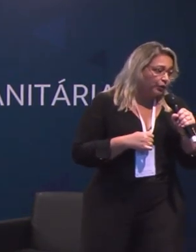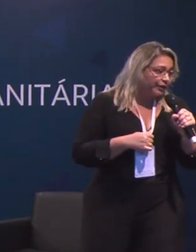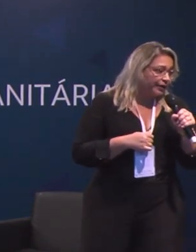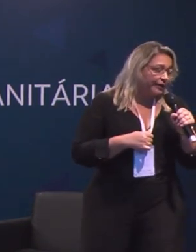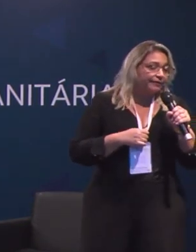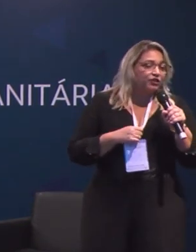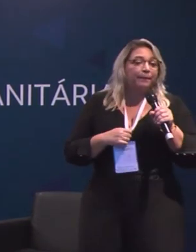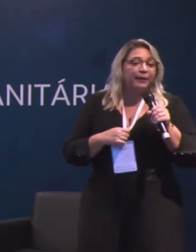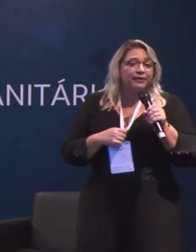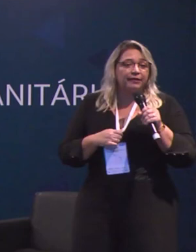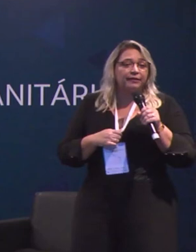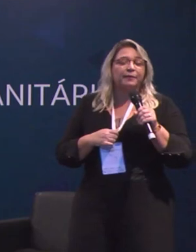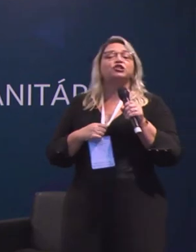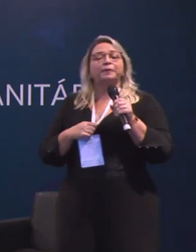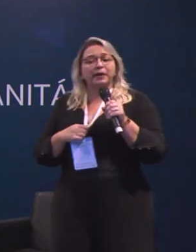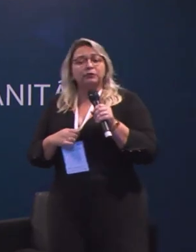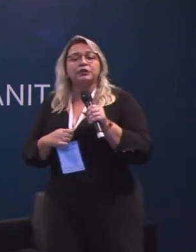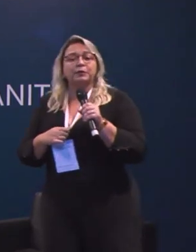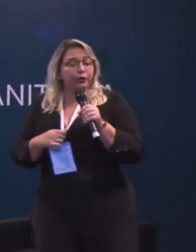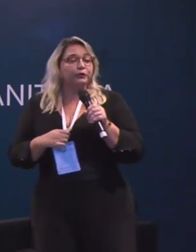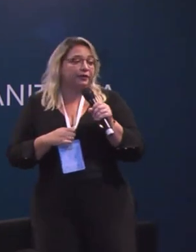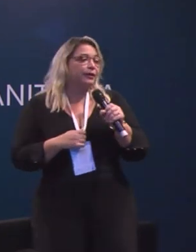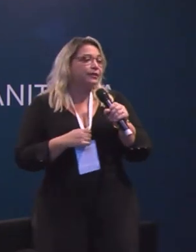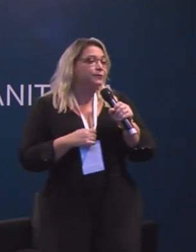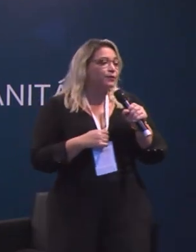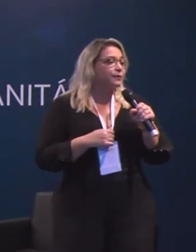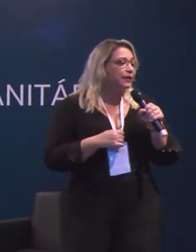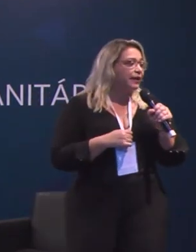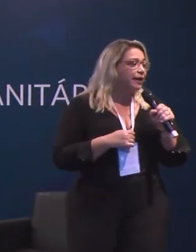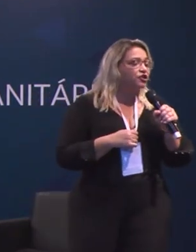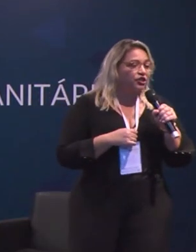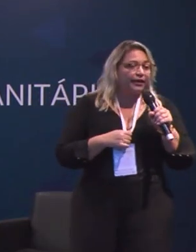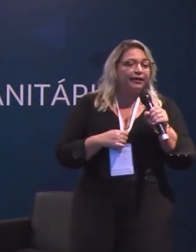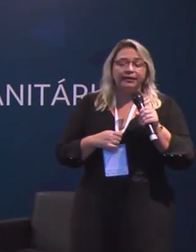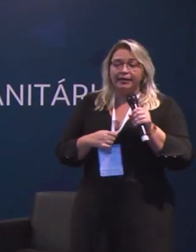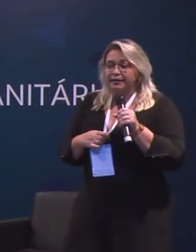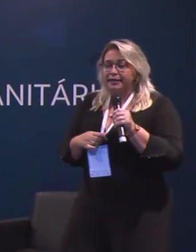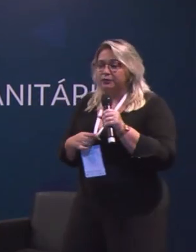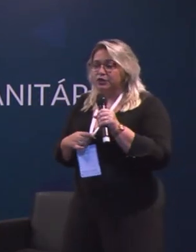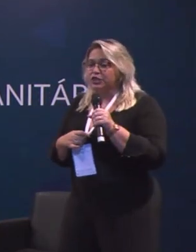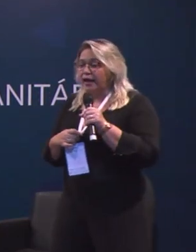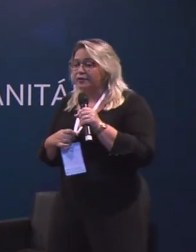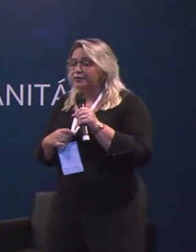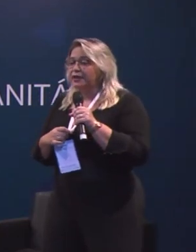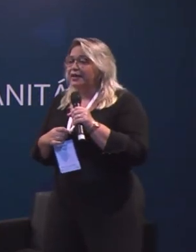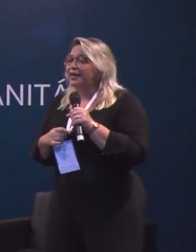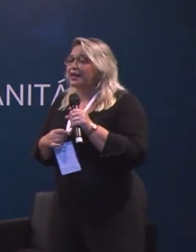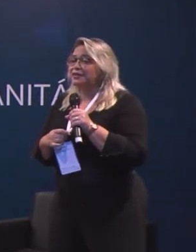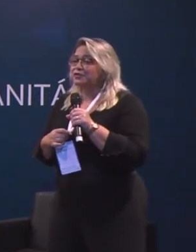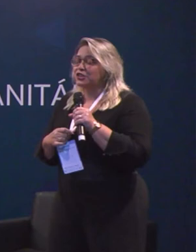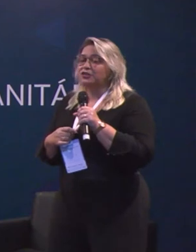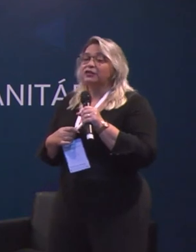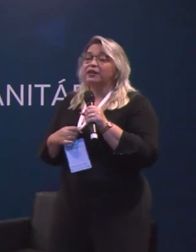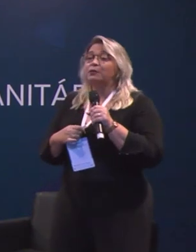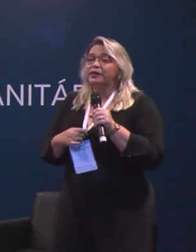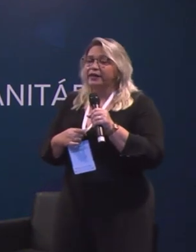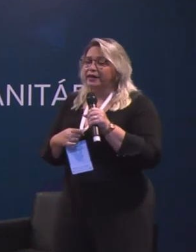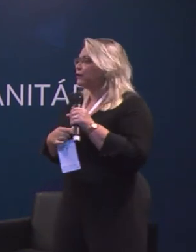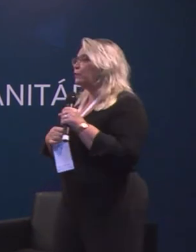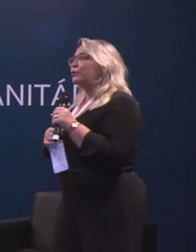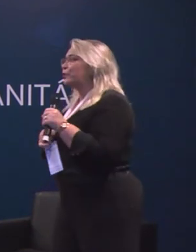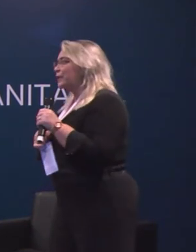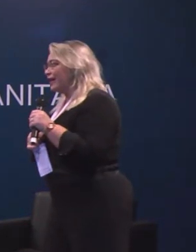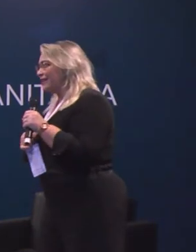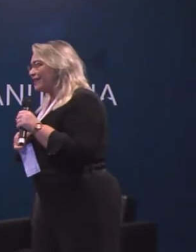né, estar presente, mas também contribuiu dentro das possibilidades dele, né, do estado. E é isso, gente. Só tenho muita gratidão.